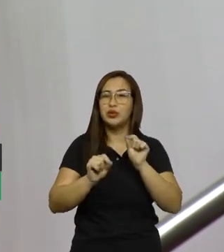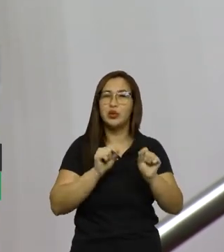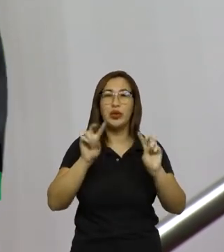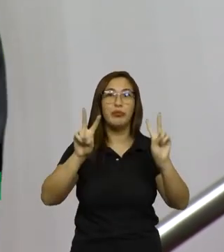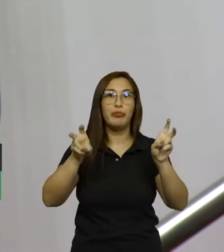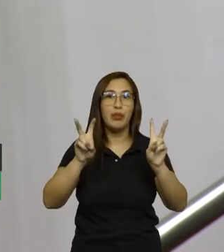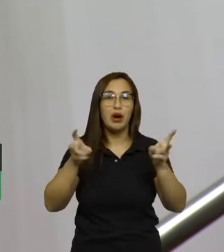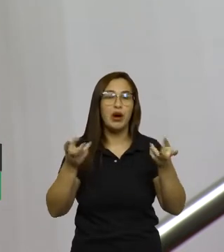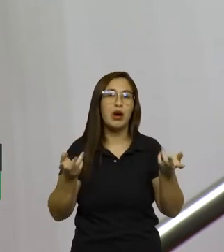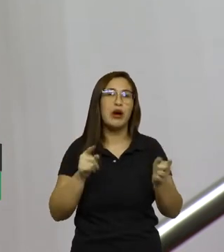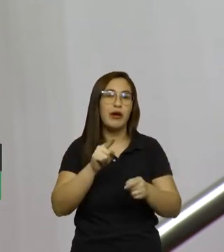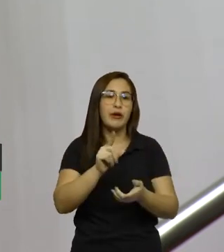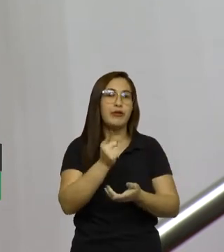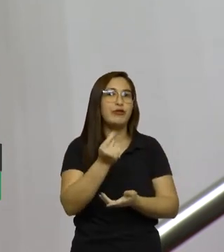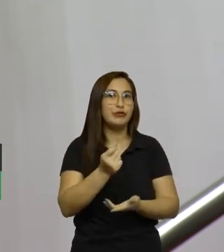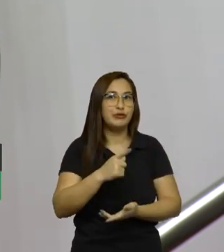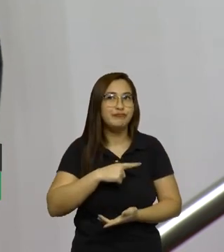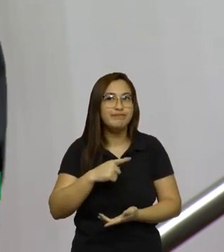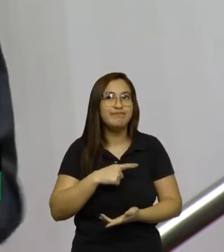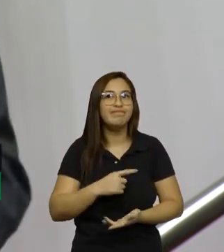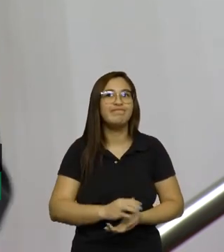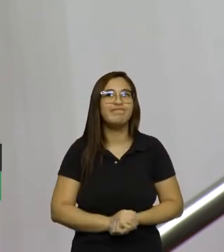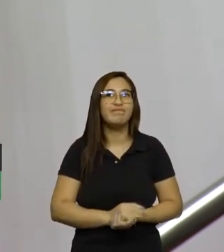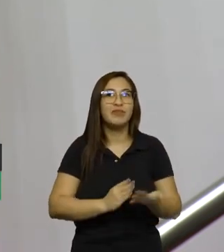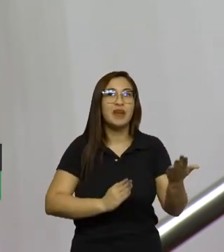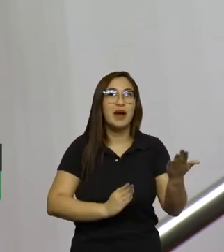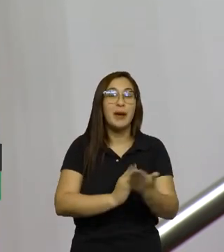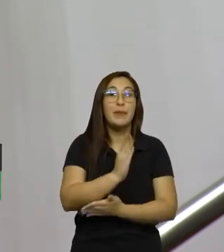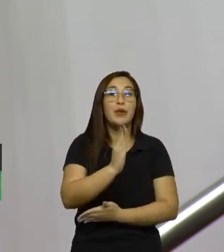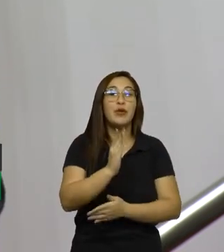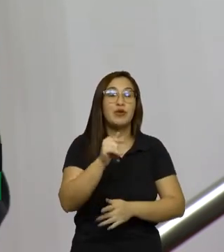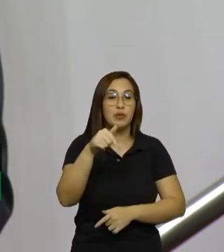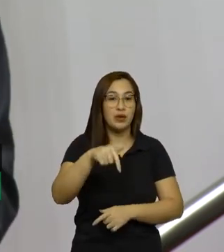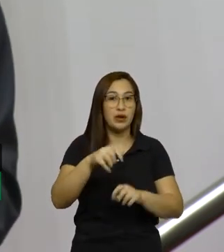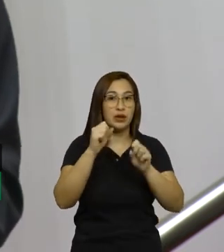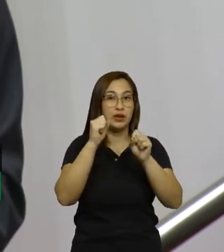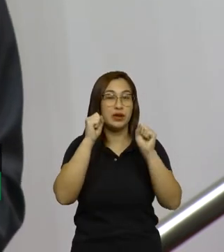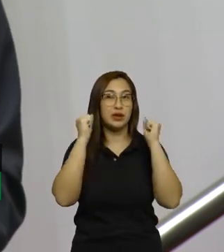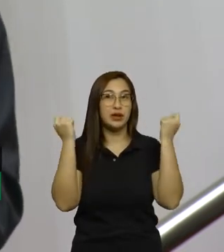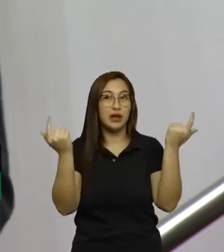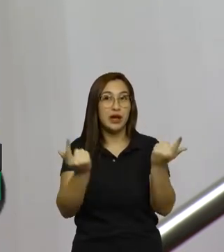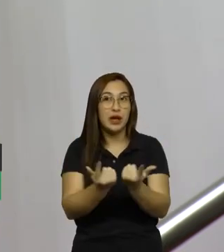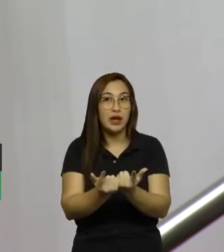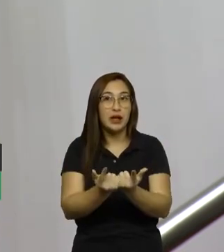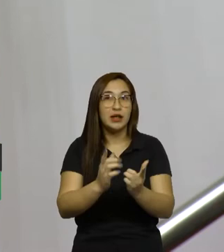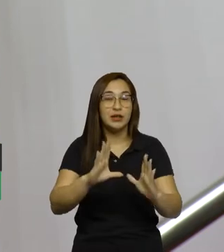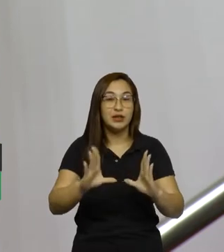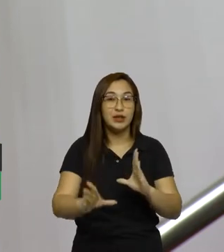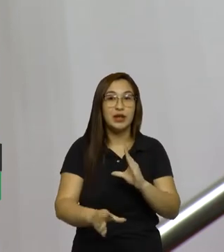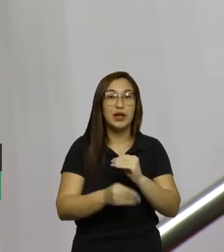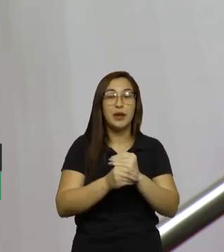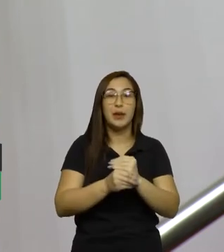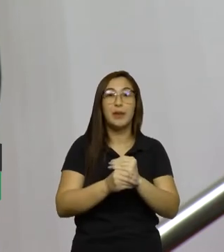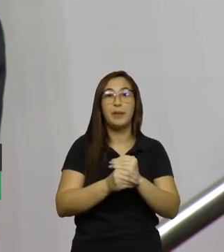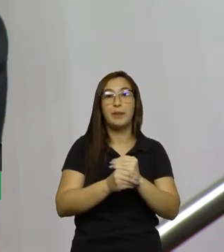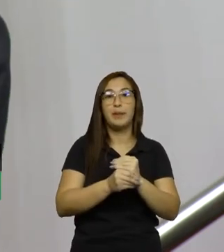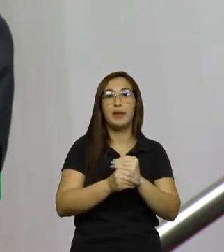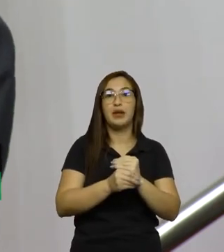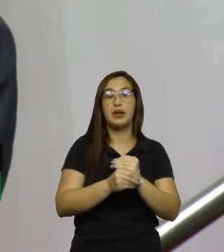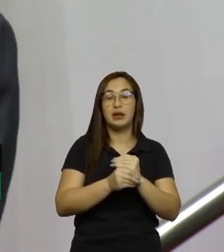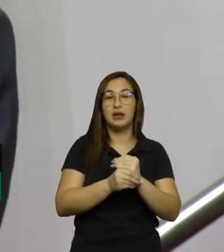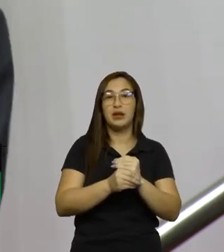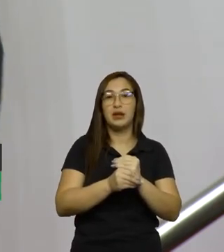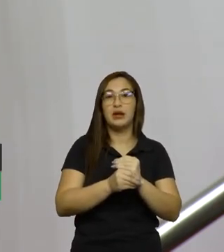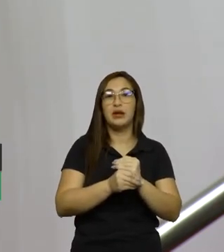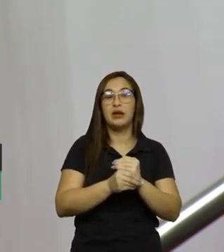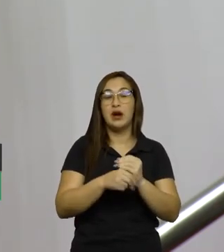que recurso tem. Nós aprovamos, inclusive, nesta casa, uma emenda ao plano plurianual, emenda originalmente